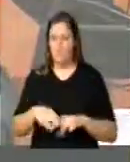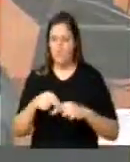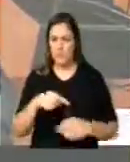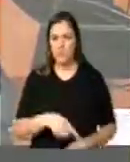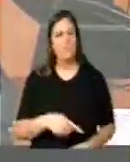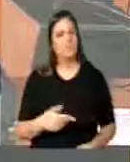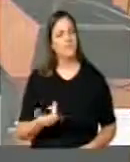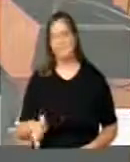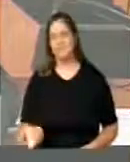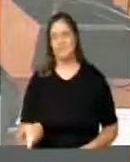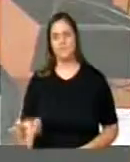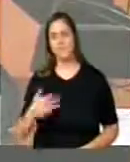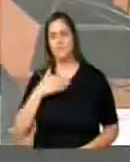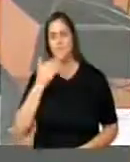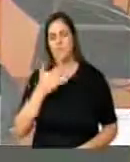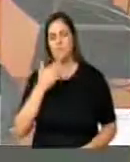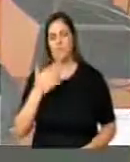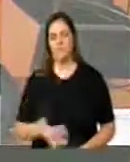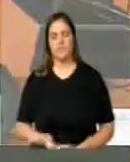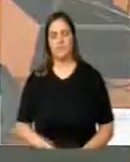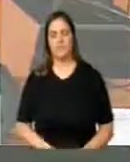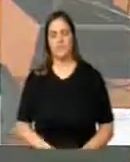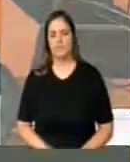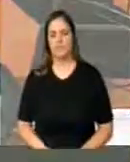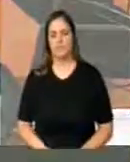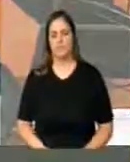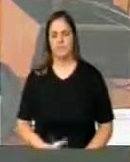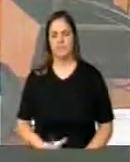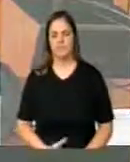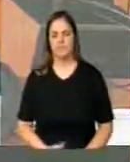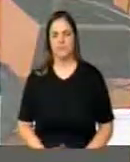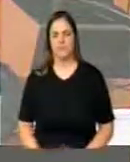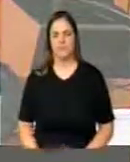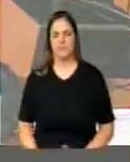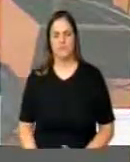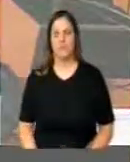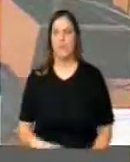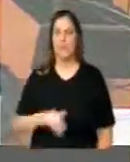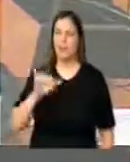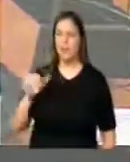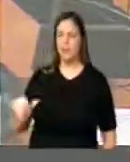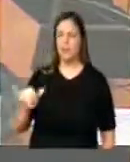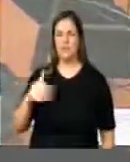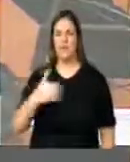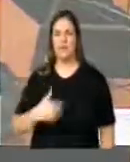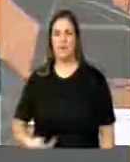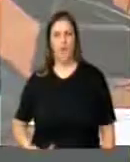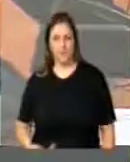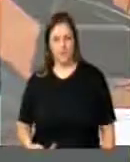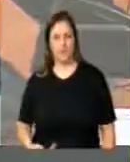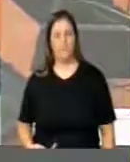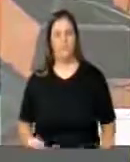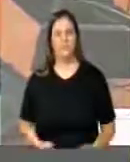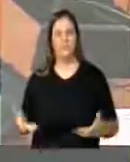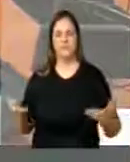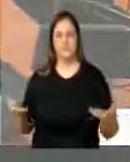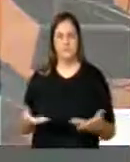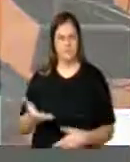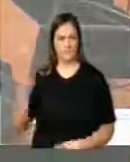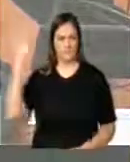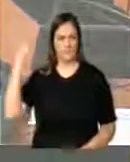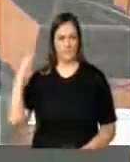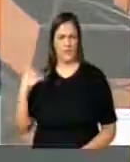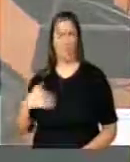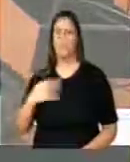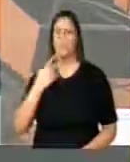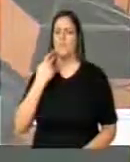a resposta, encerro, presidente, para encerrar, o governo, num dado momento, e parte dos parlamentares diziam que para impeachment